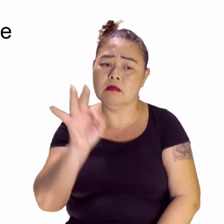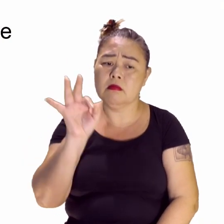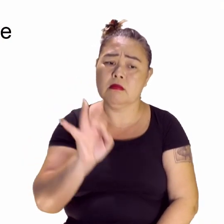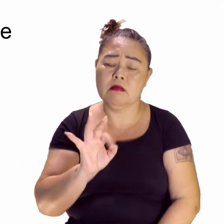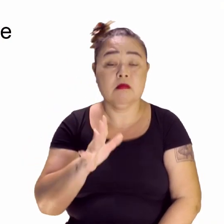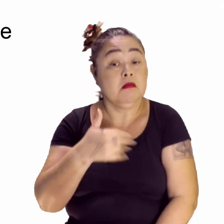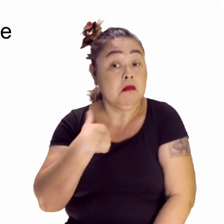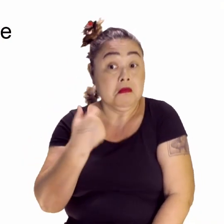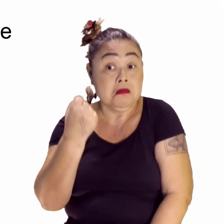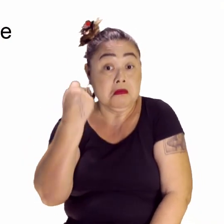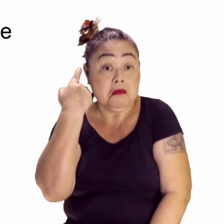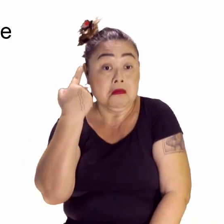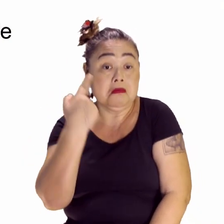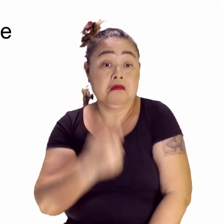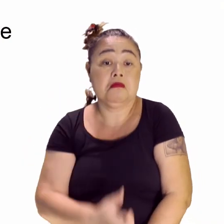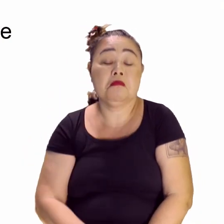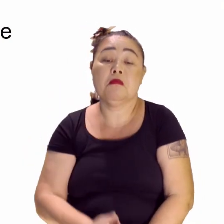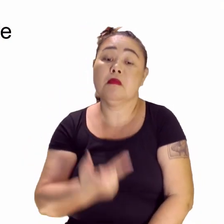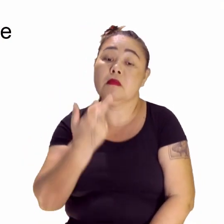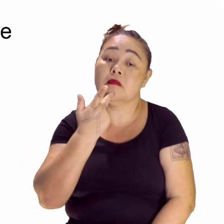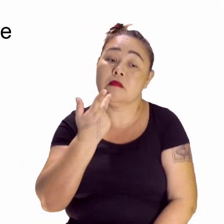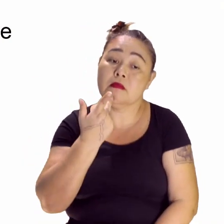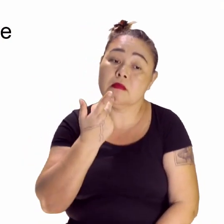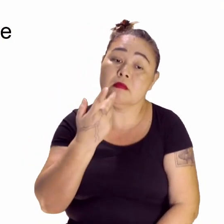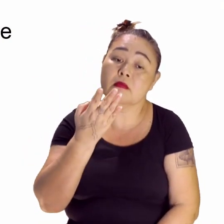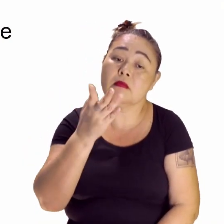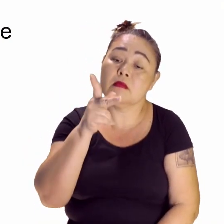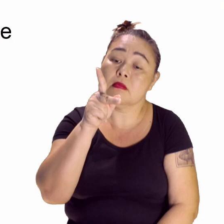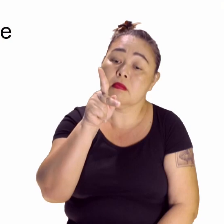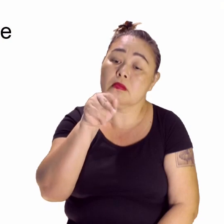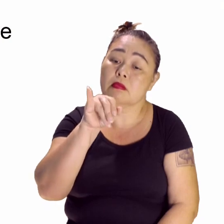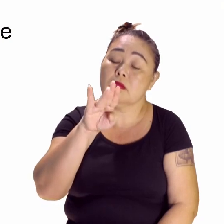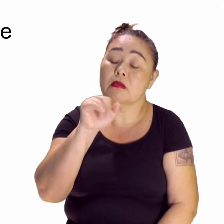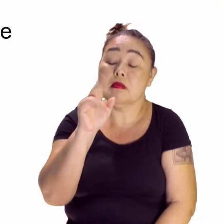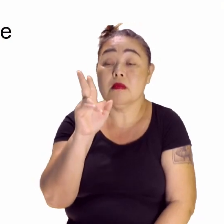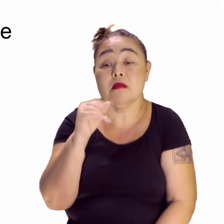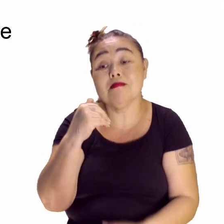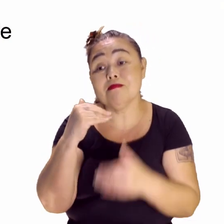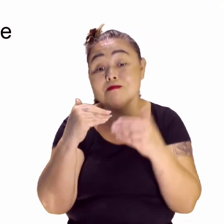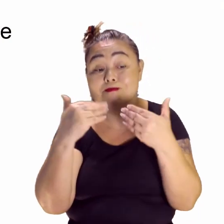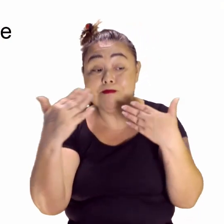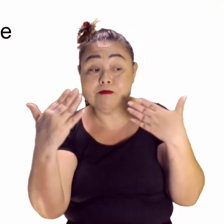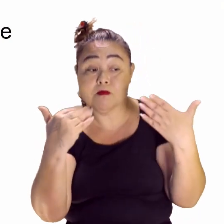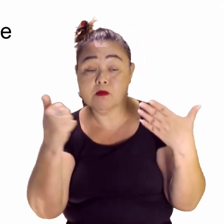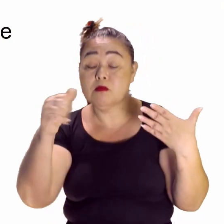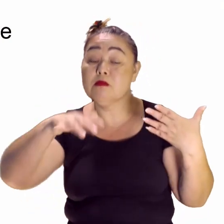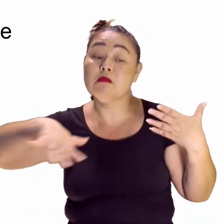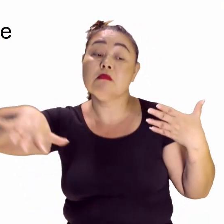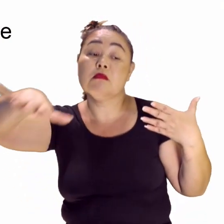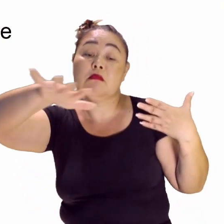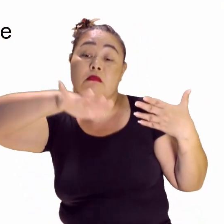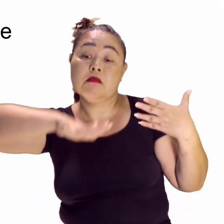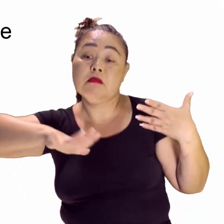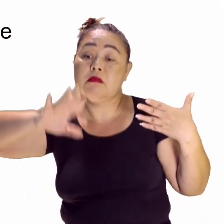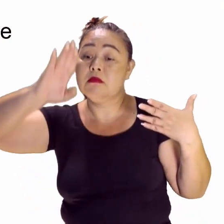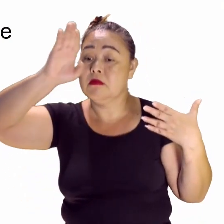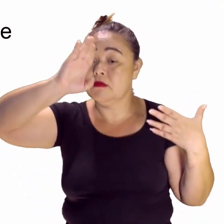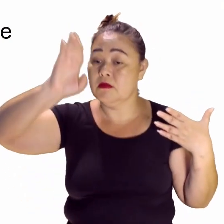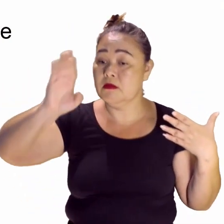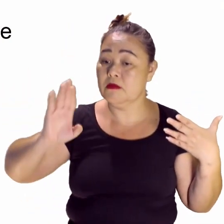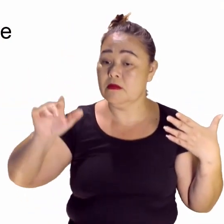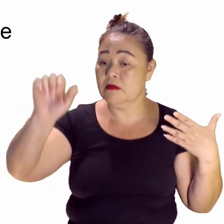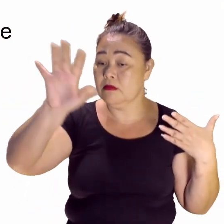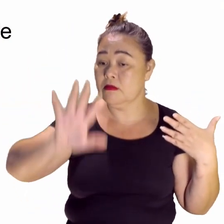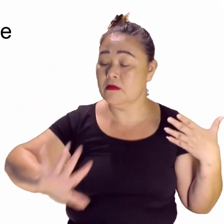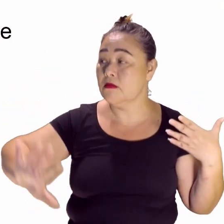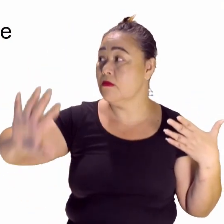10%. Que absurdo. Nós falamos, né, que esse PIB ele é muito ainda tímido diante da grandeza que é a produtividade nacional.